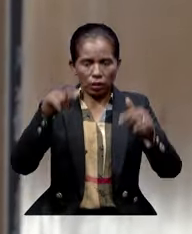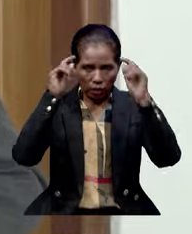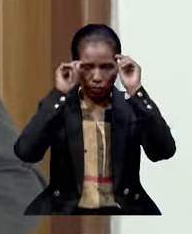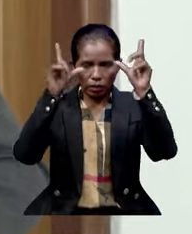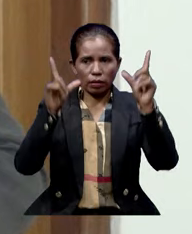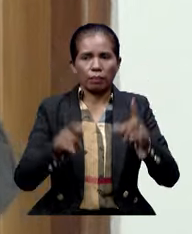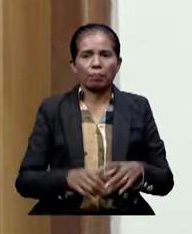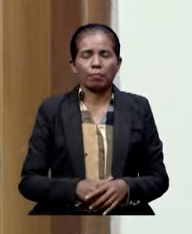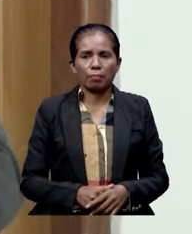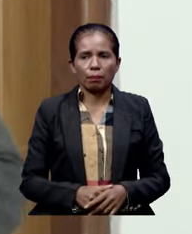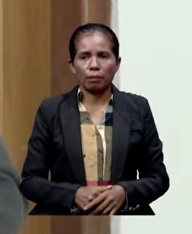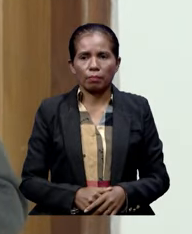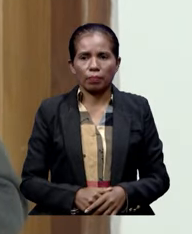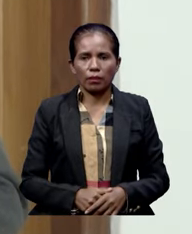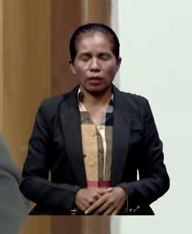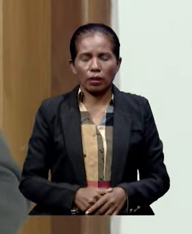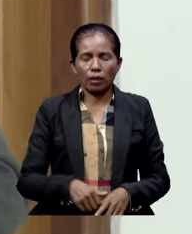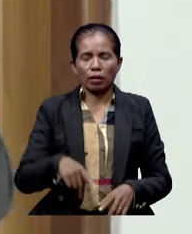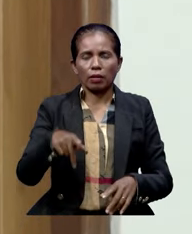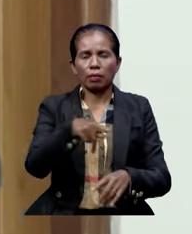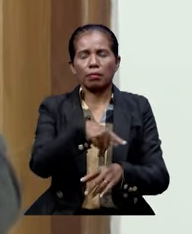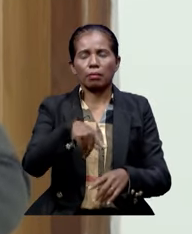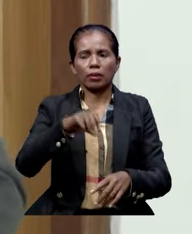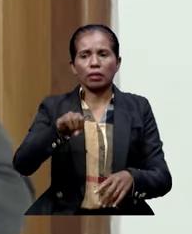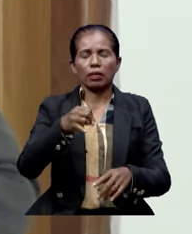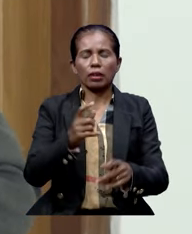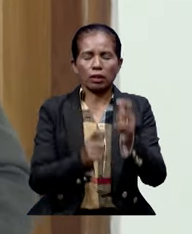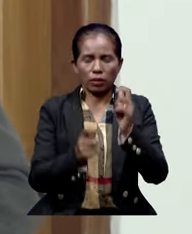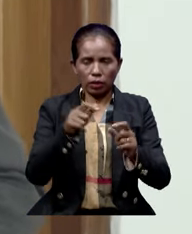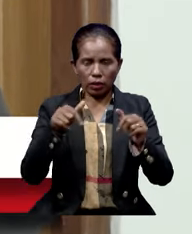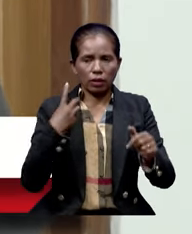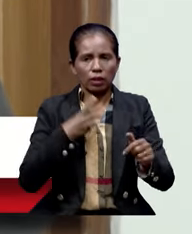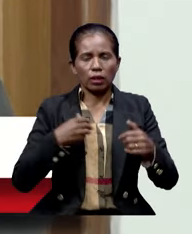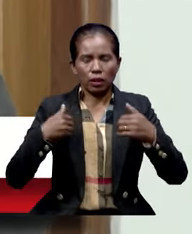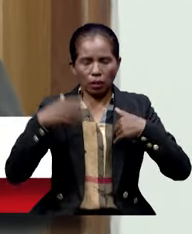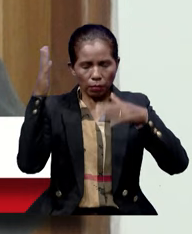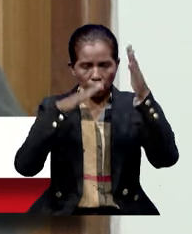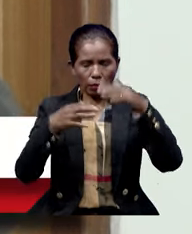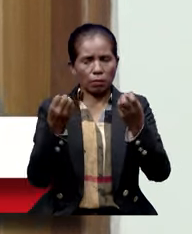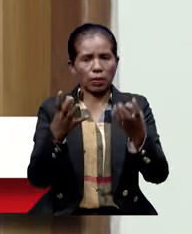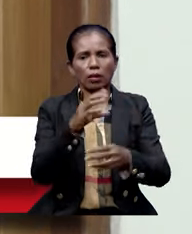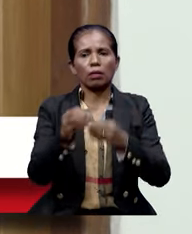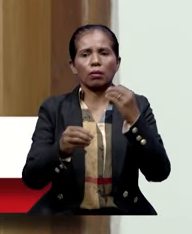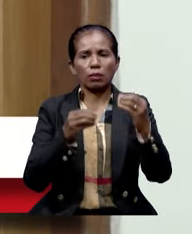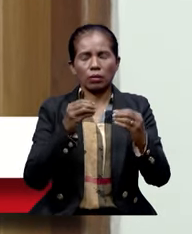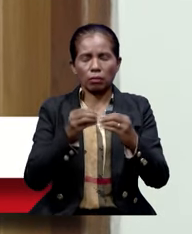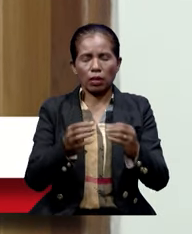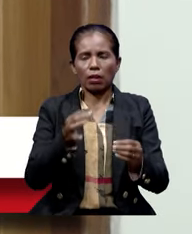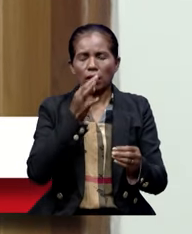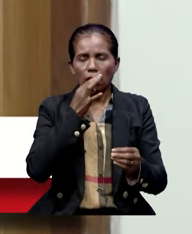Nacional. Procurador Iané, Tribunal Iané, e tem problema para a clima merenda